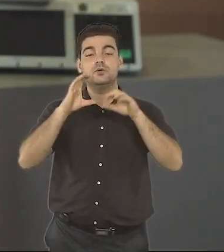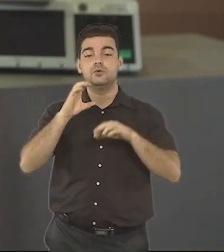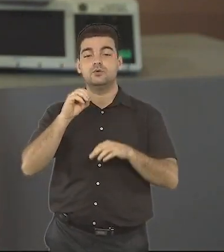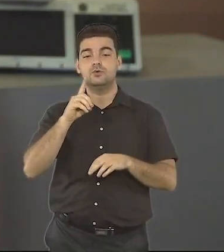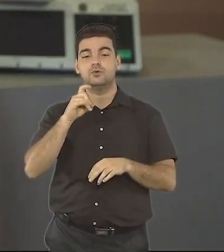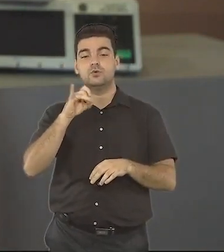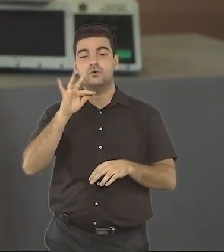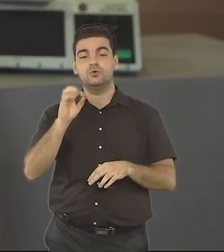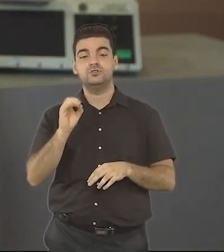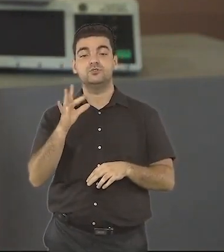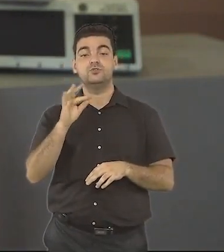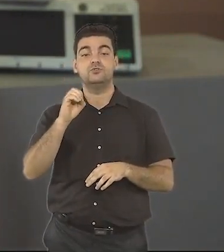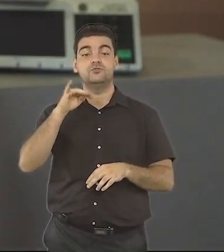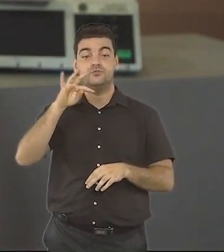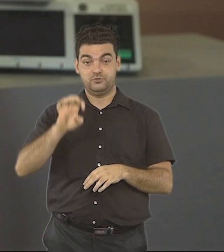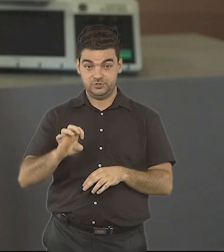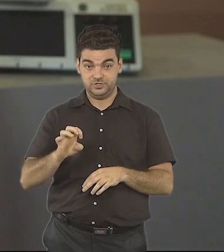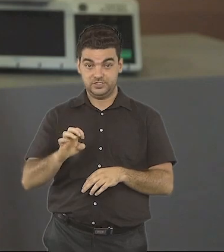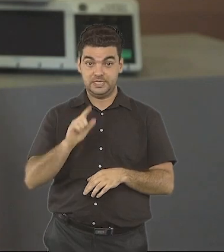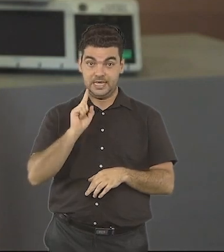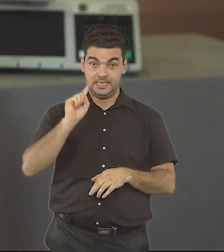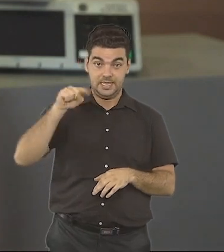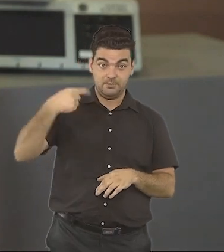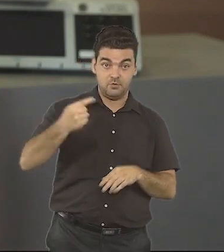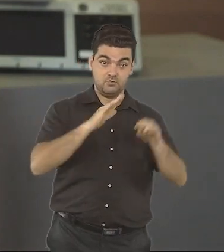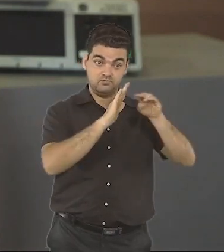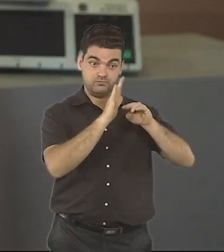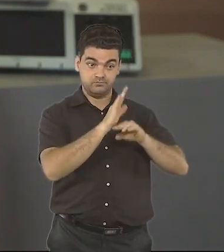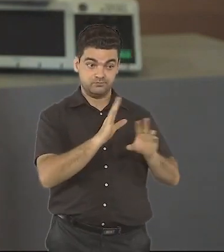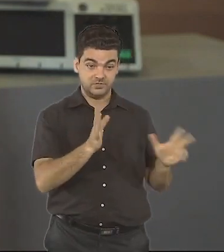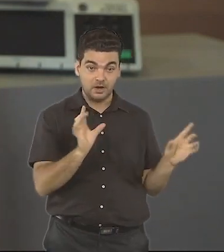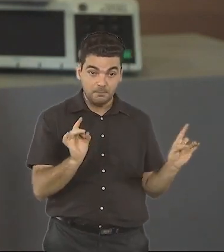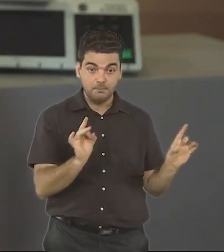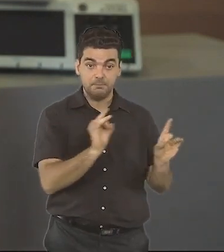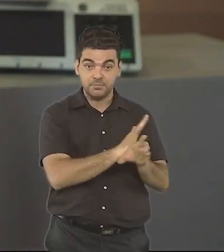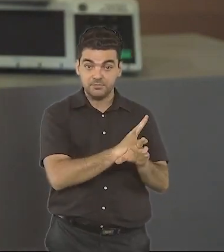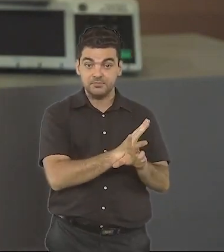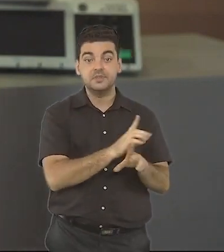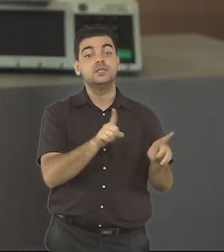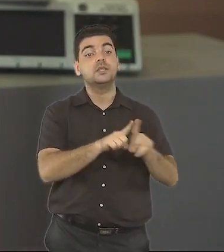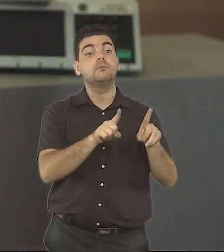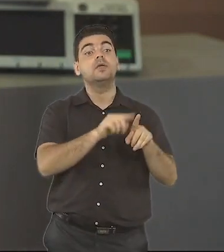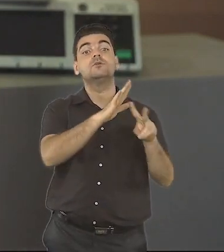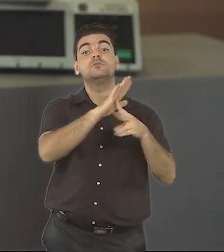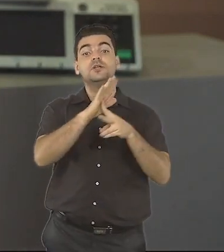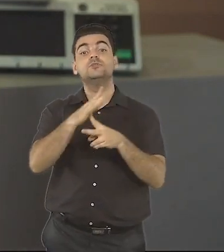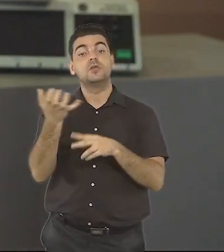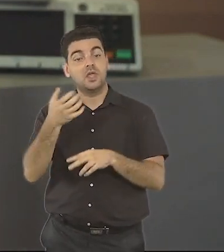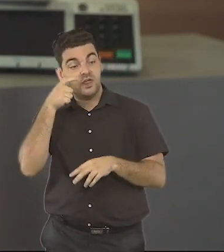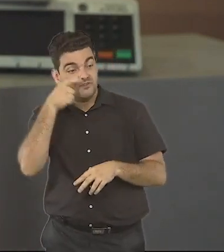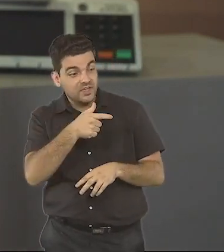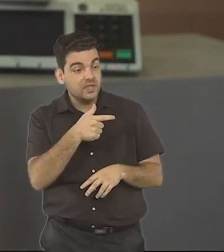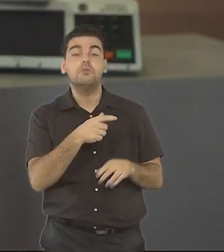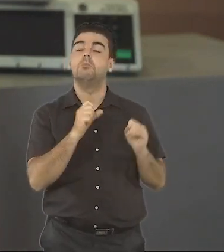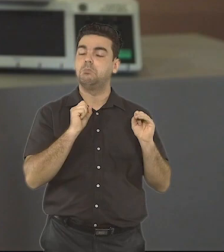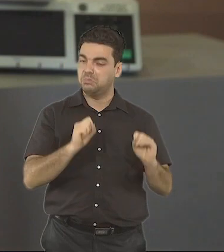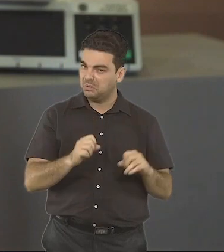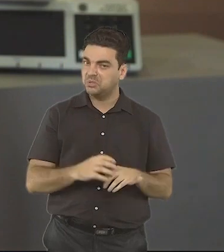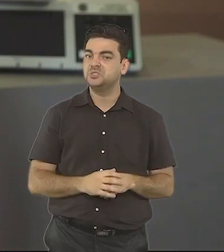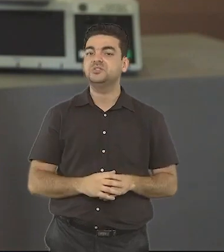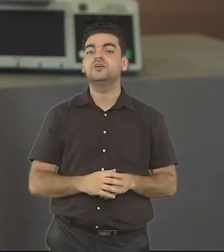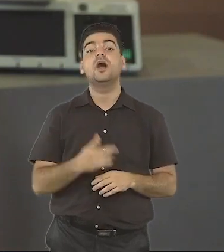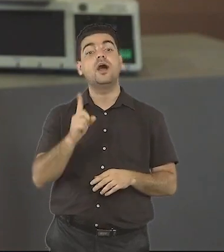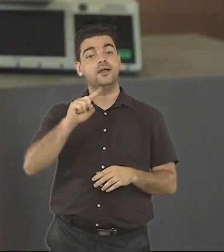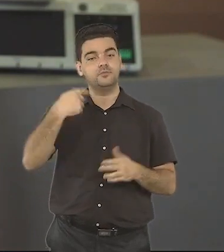código-fonte. Quando os programas estão prontos e conferidos pelos partidos que quiserem, eles